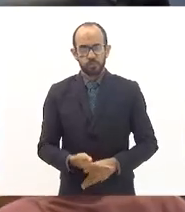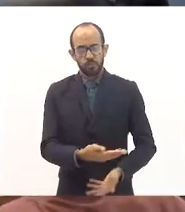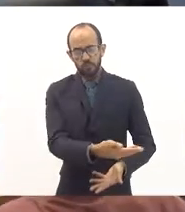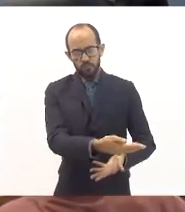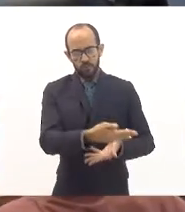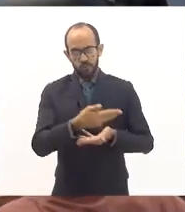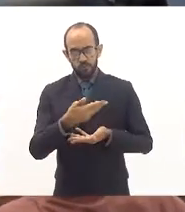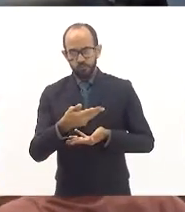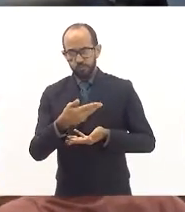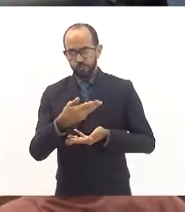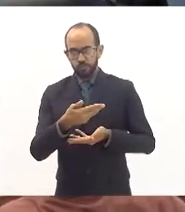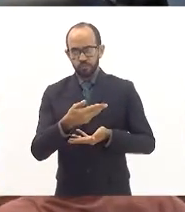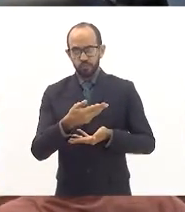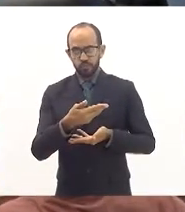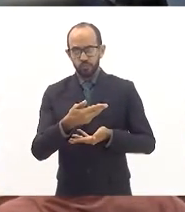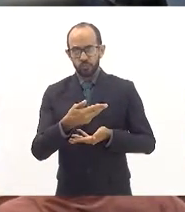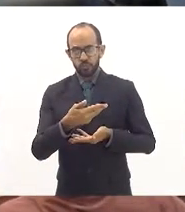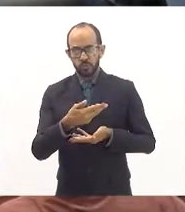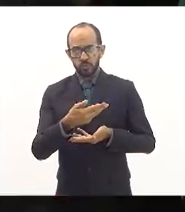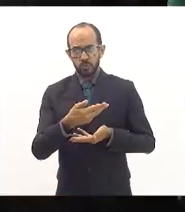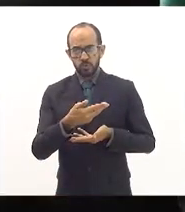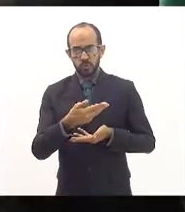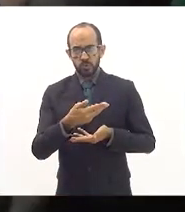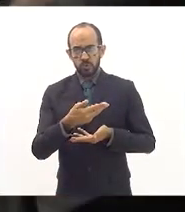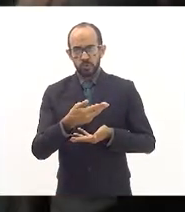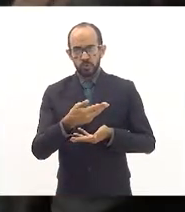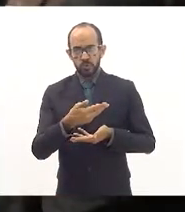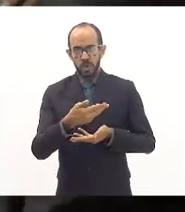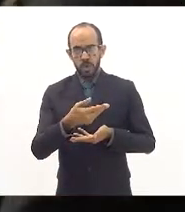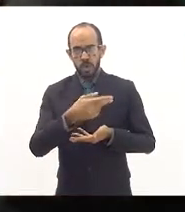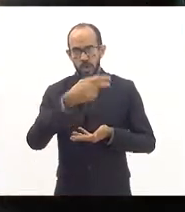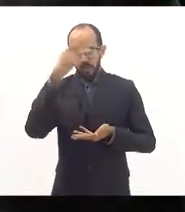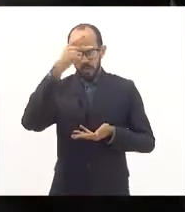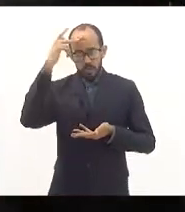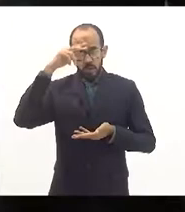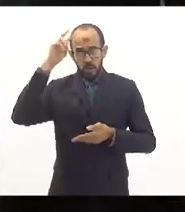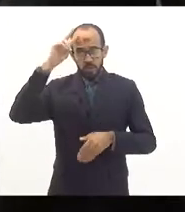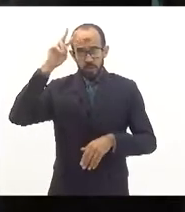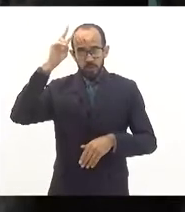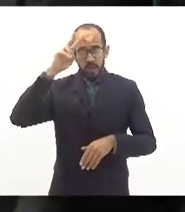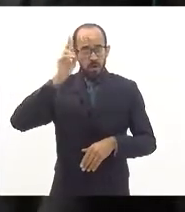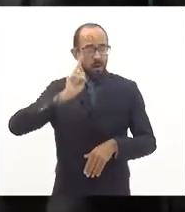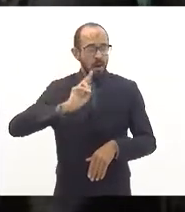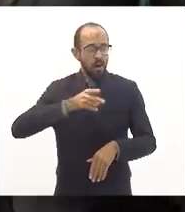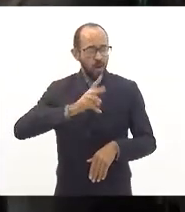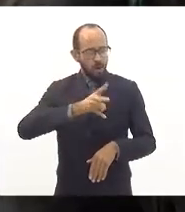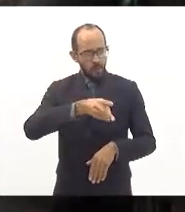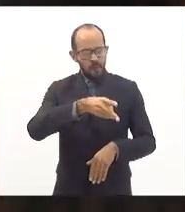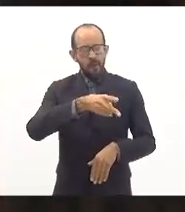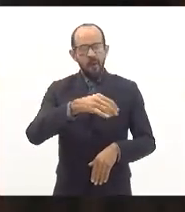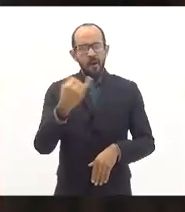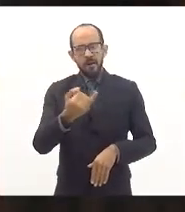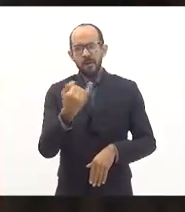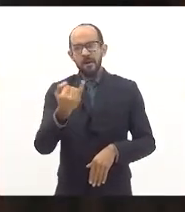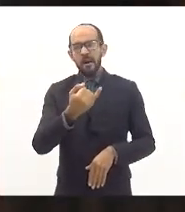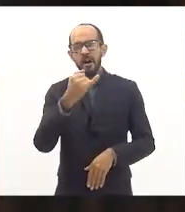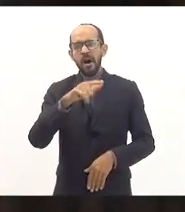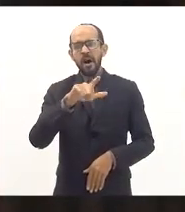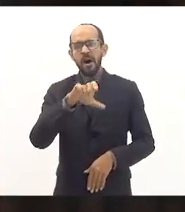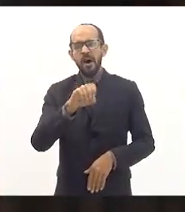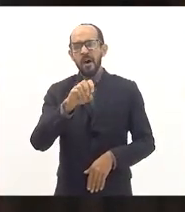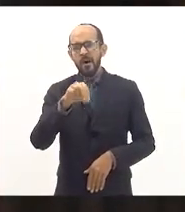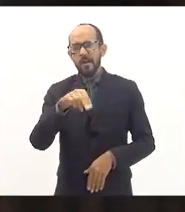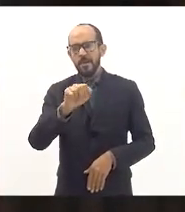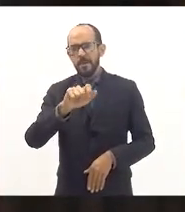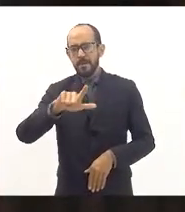Convido aquele que nos lembra todos os dias da importância de Leonel Brizola, ele que, eu